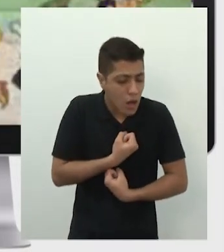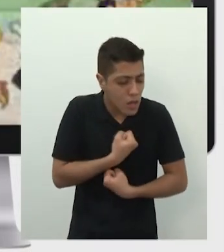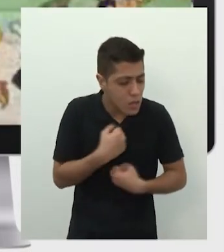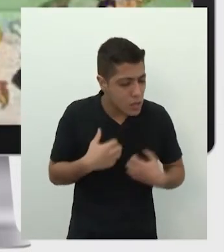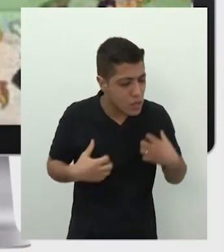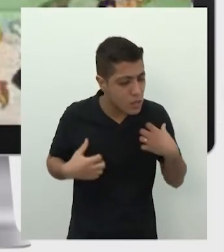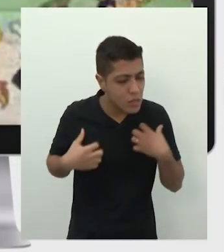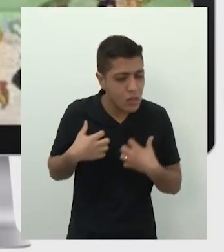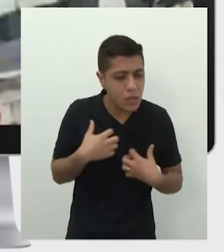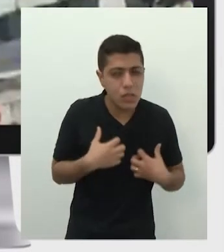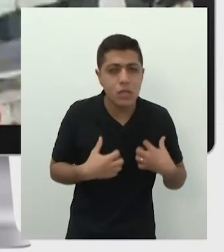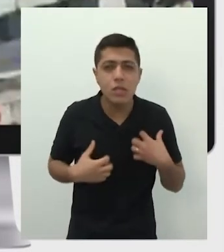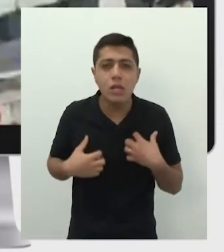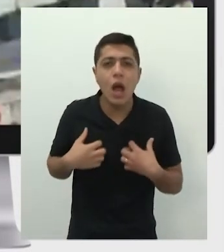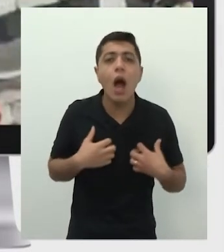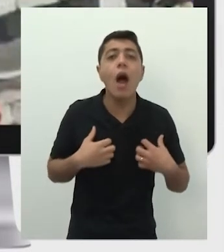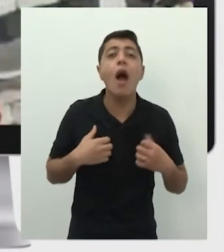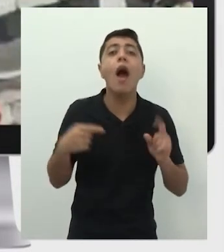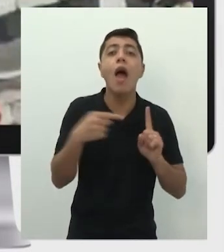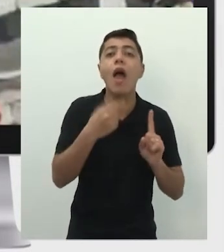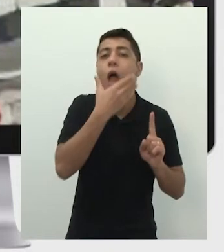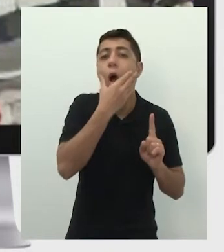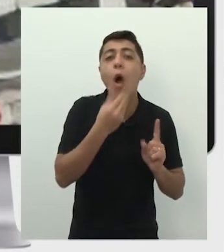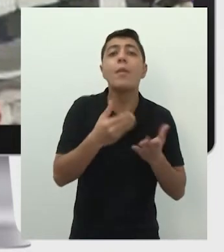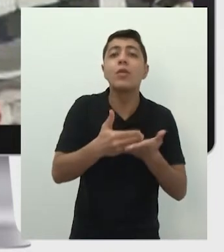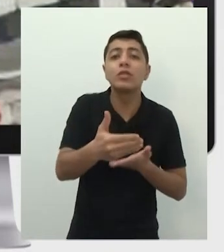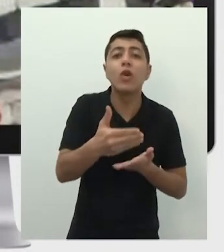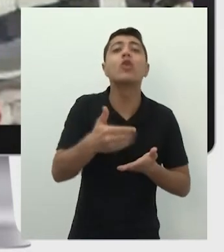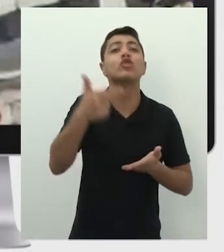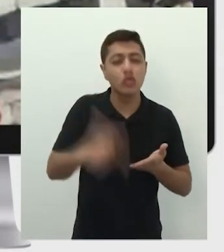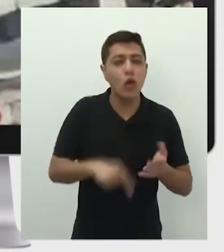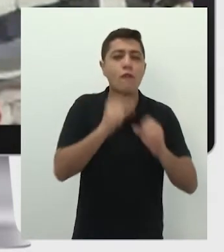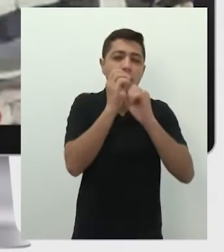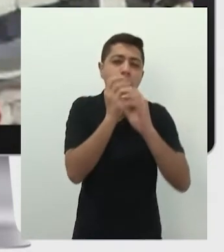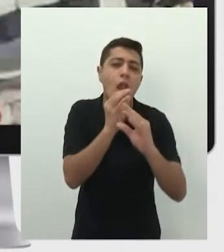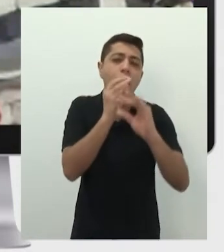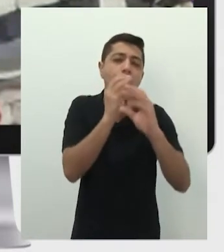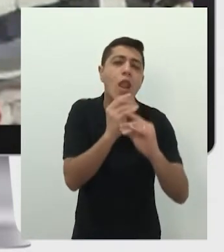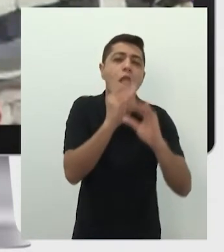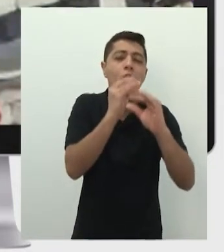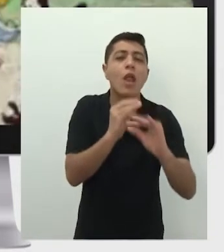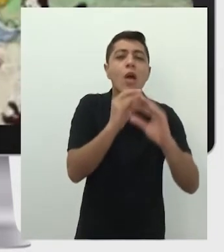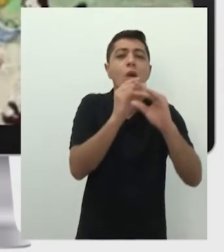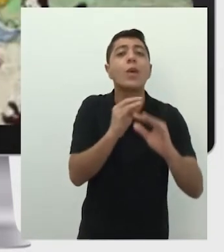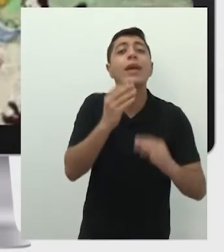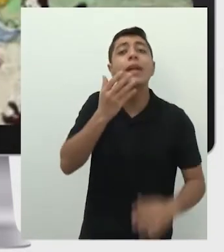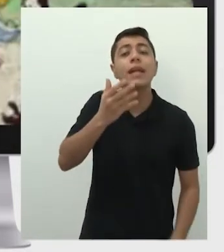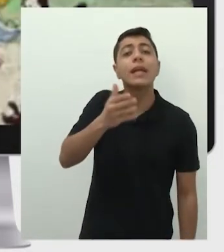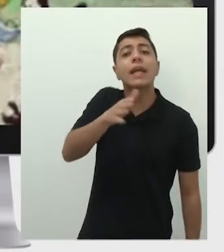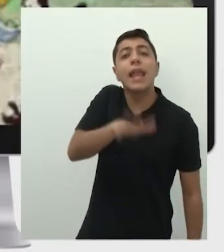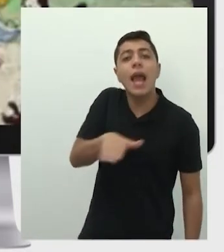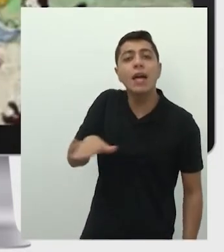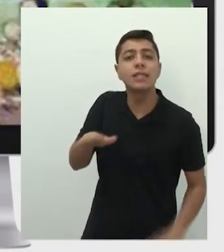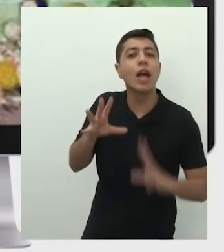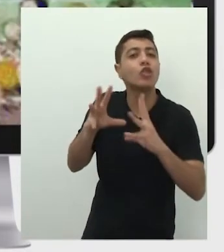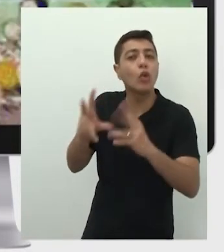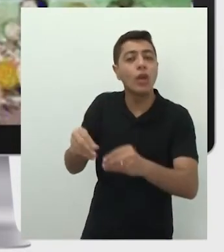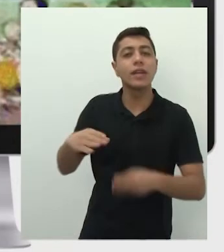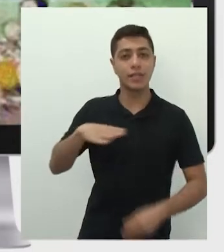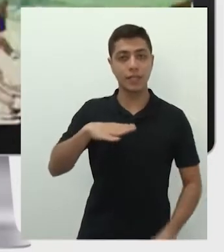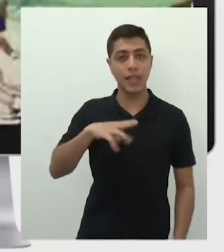começou a levar todas as crianças, todas as criancinhas de Hamelin, disse que ele levou todas elas para o